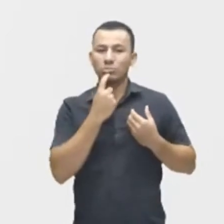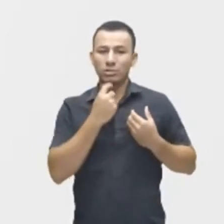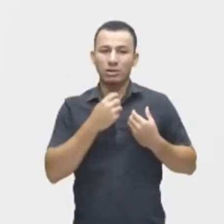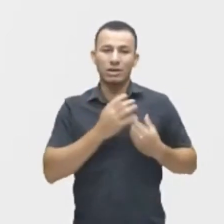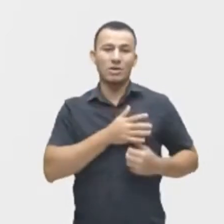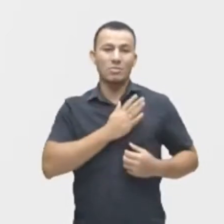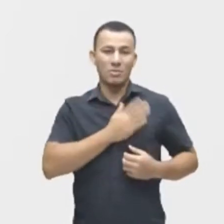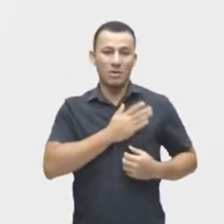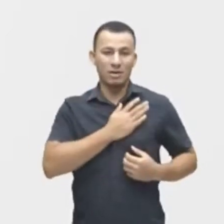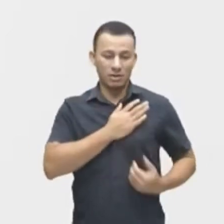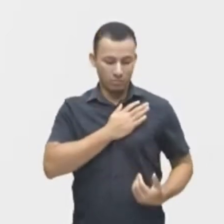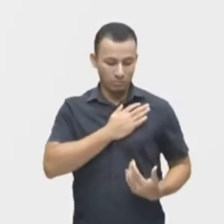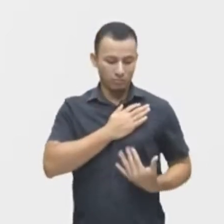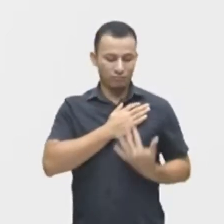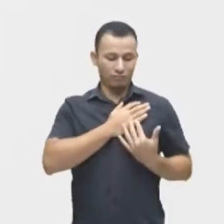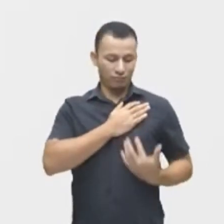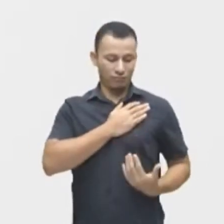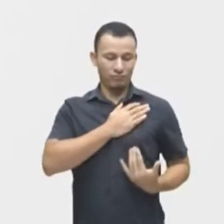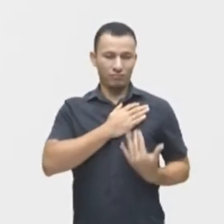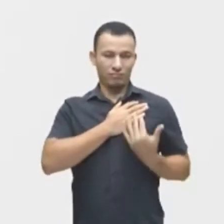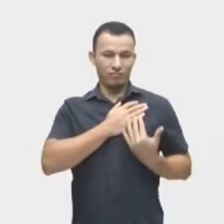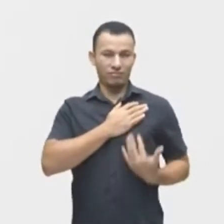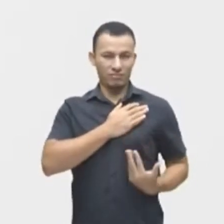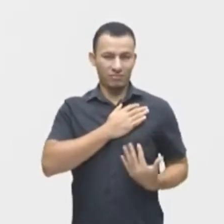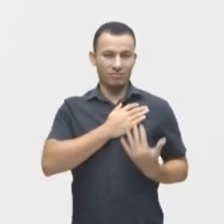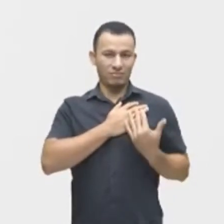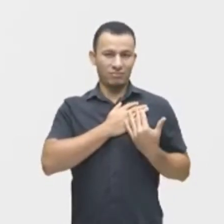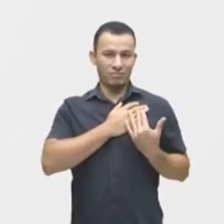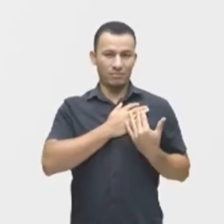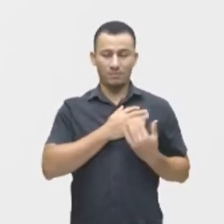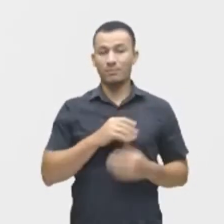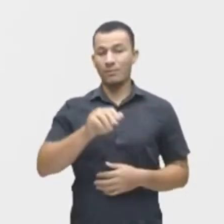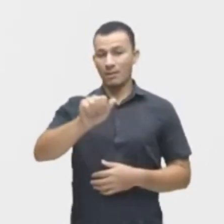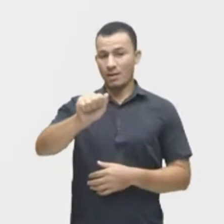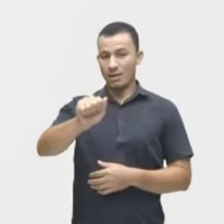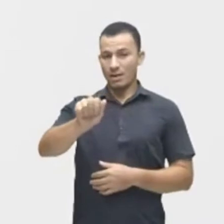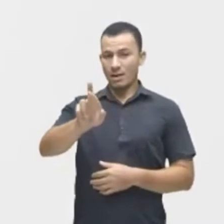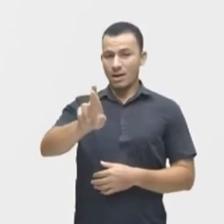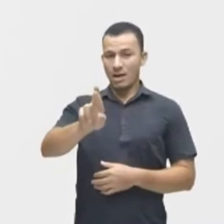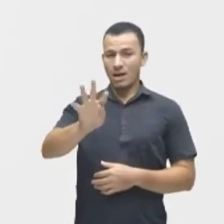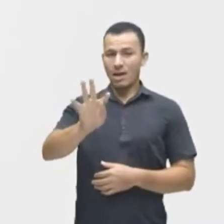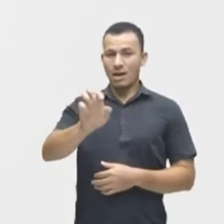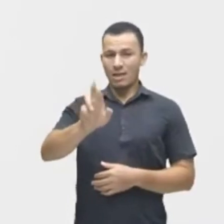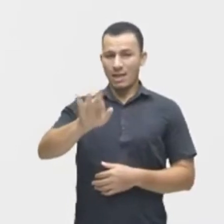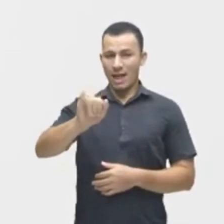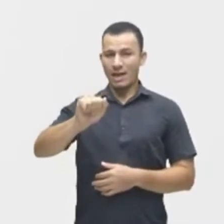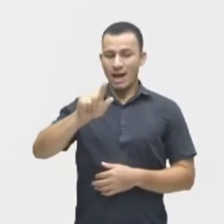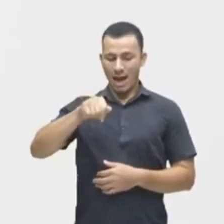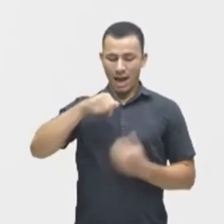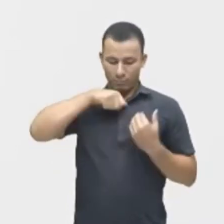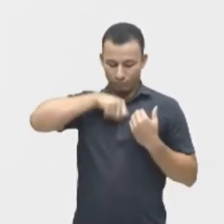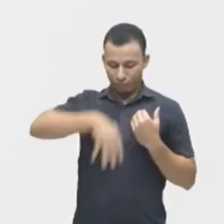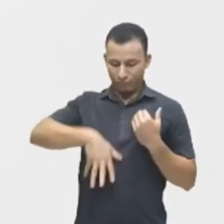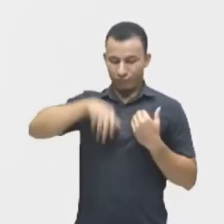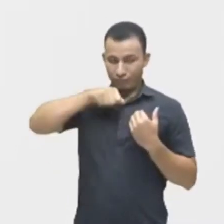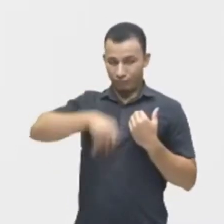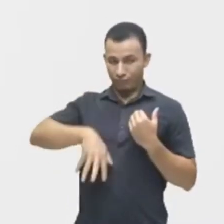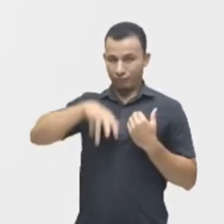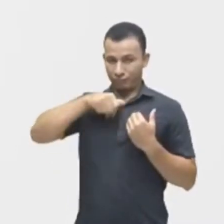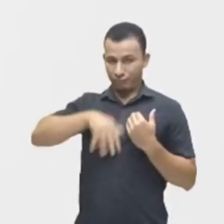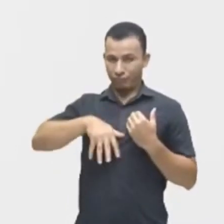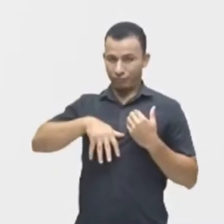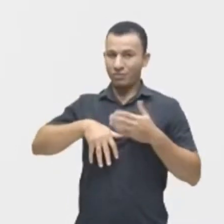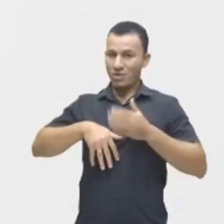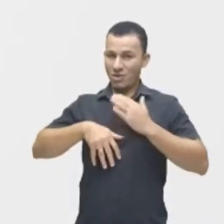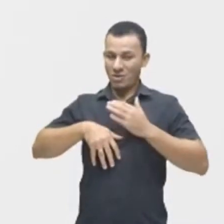vai trazer esse sangue, vai levar esse sangue, e as veias, elas são responsáveis pelo transporte